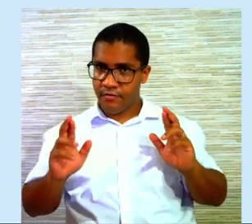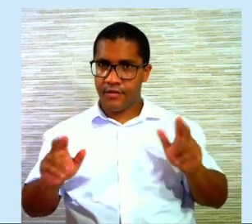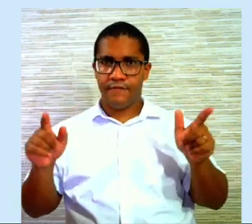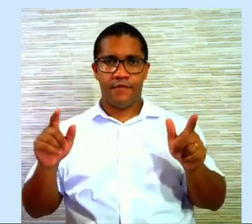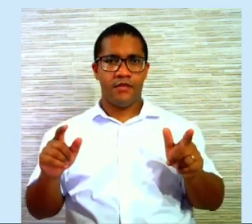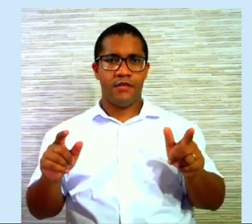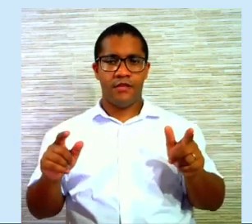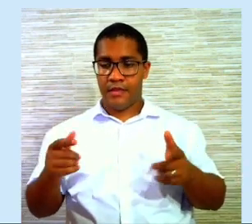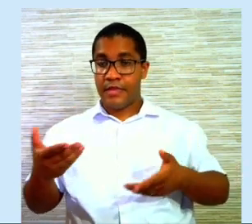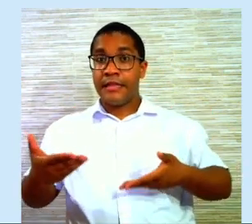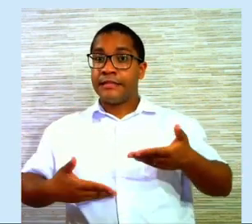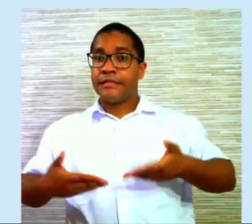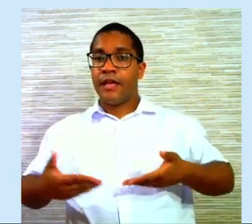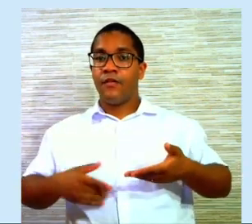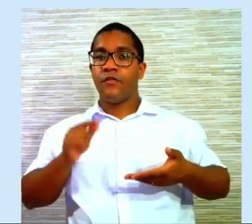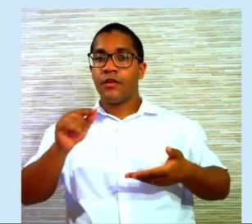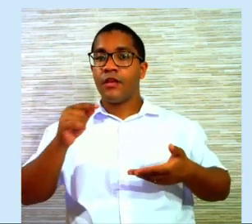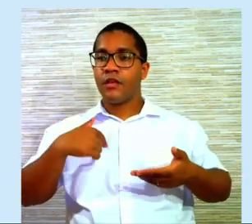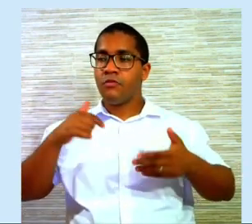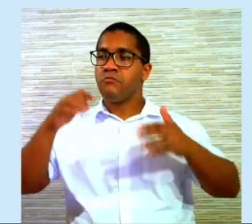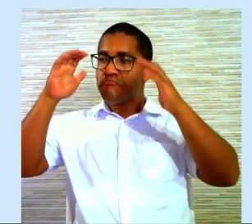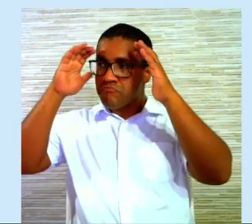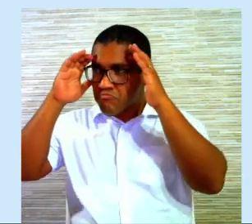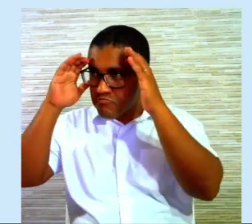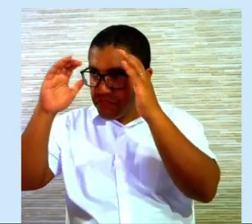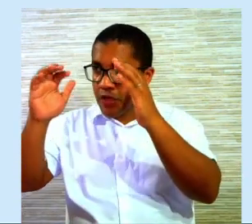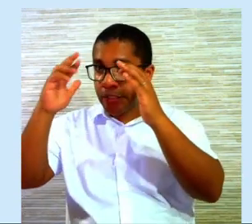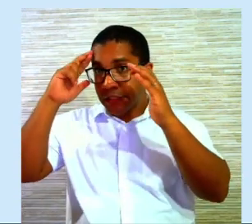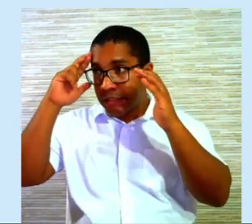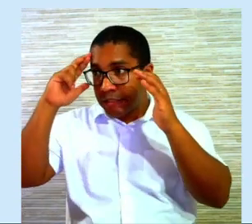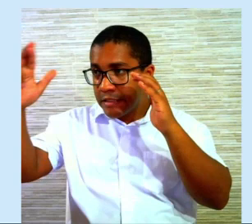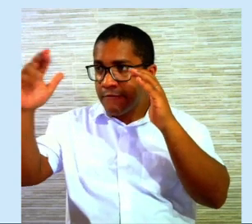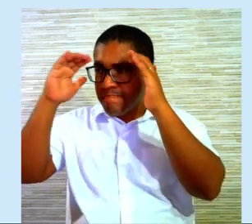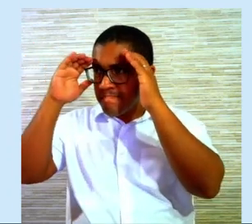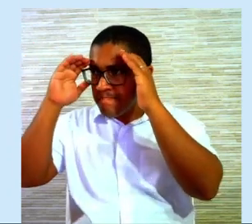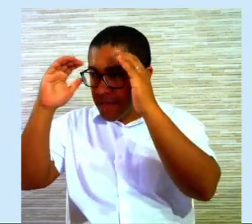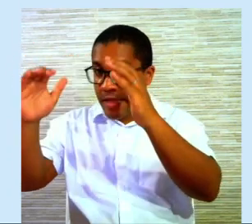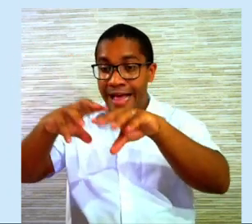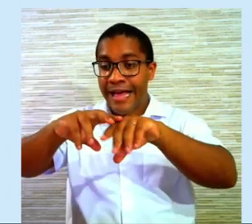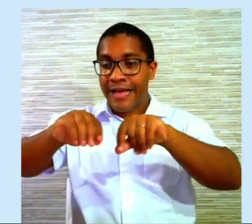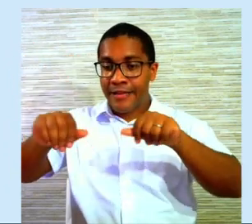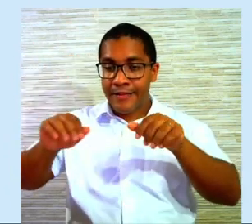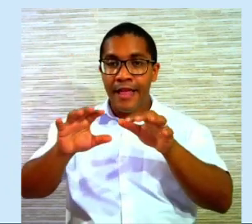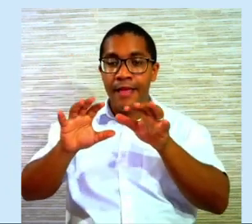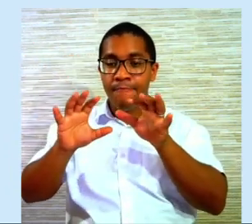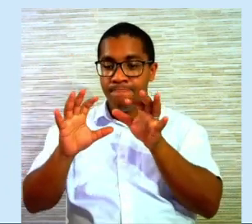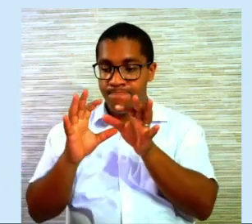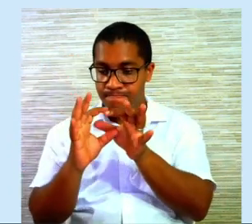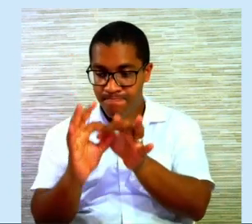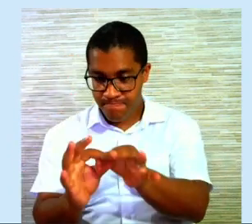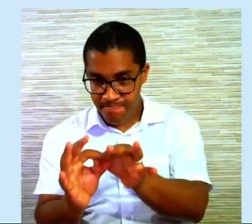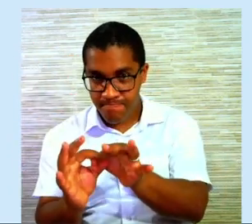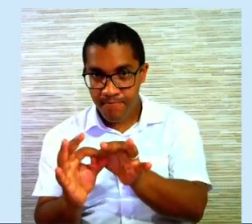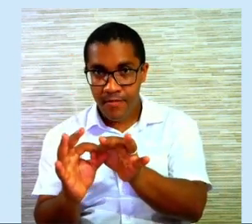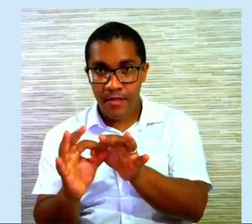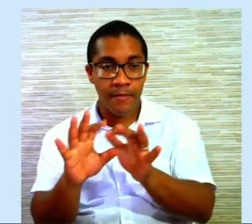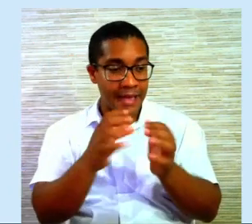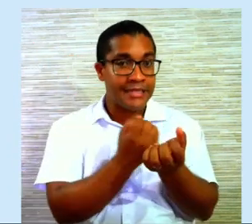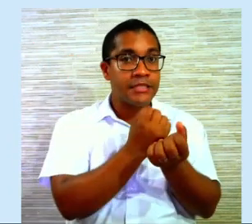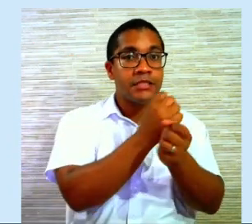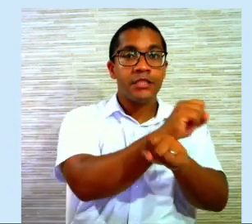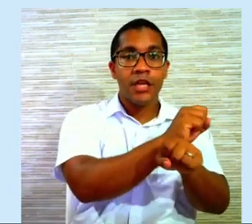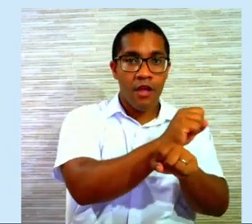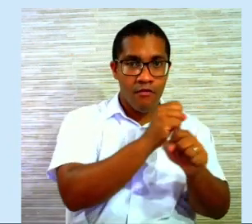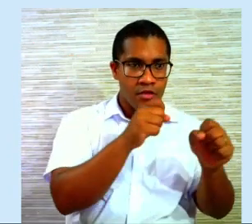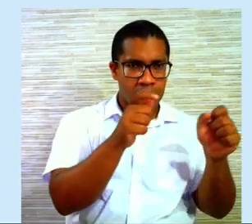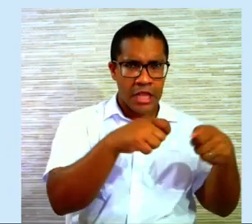servidão. Servo, eu vou servir ao meu senhor. Eu sou preso à terra, escravo. Há o